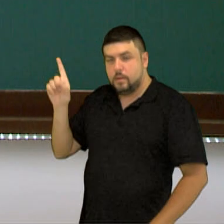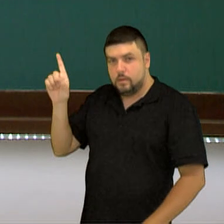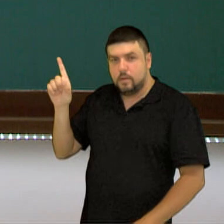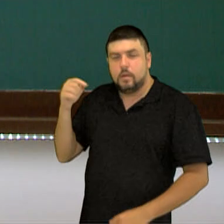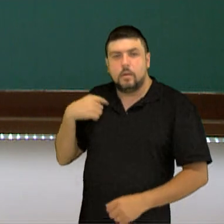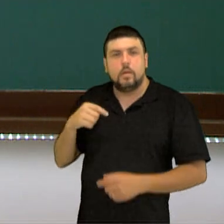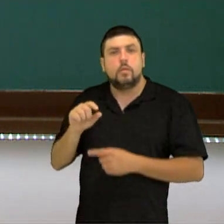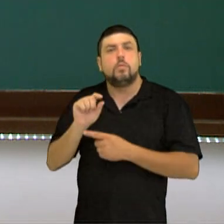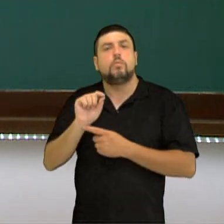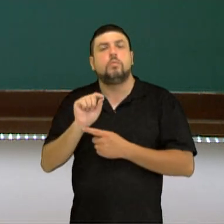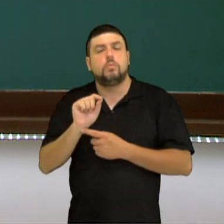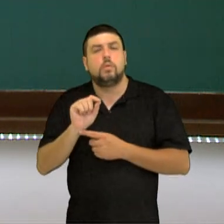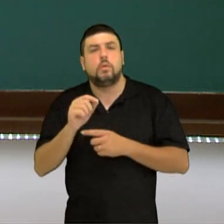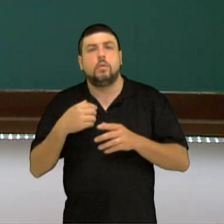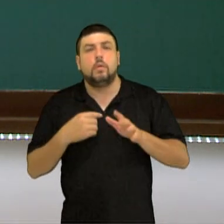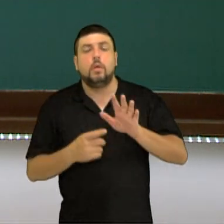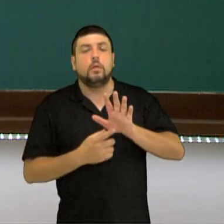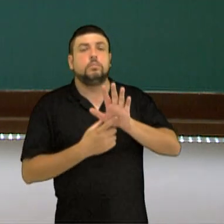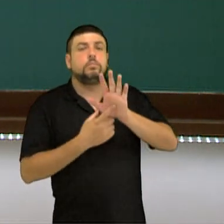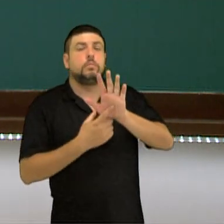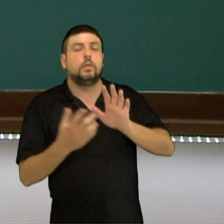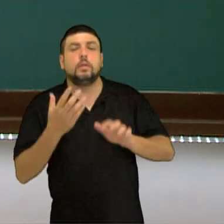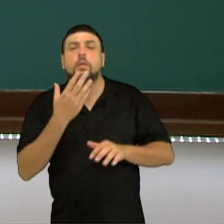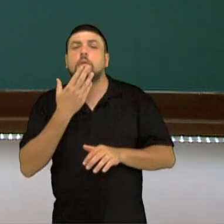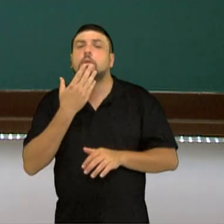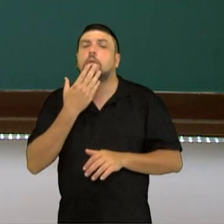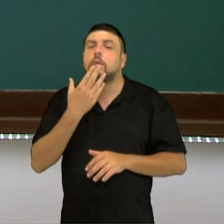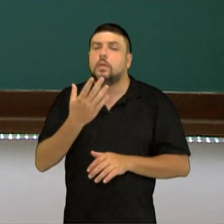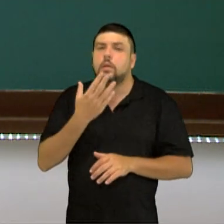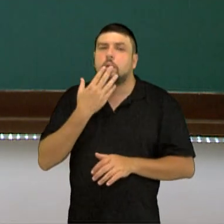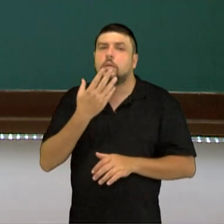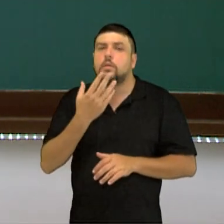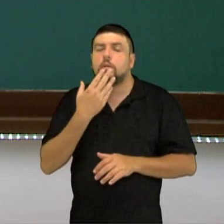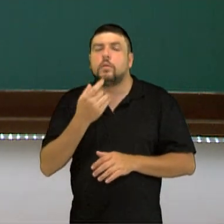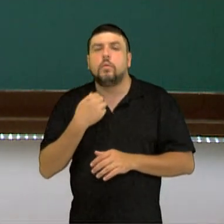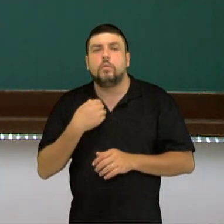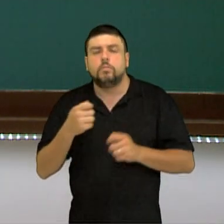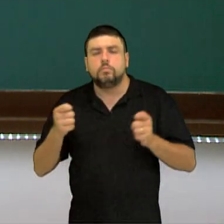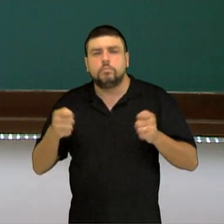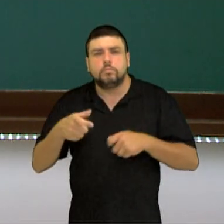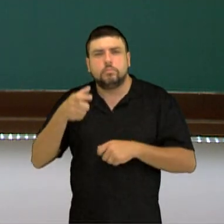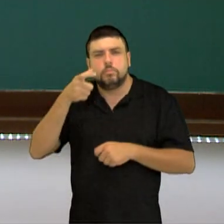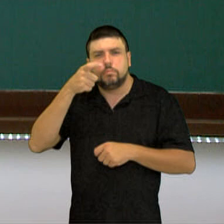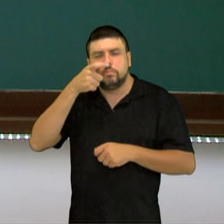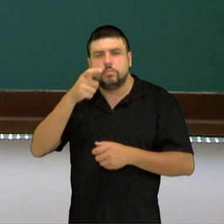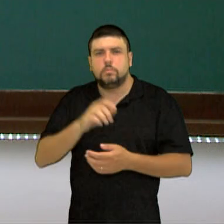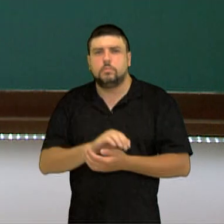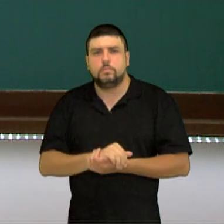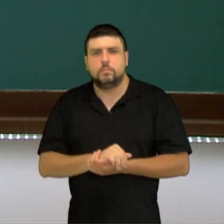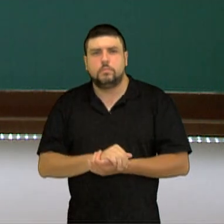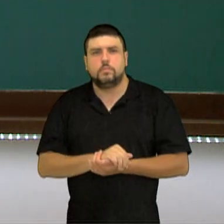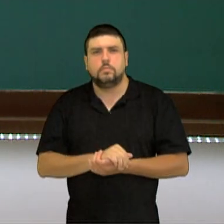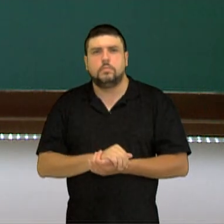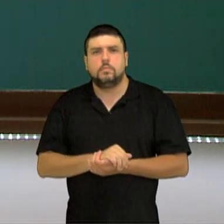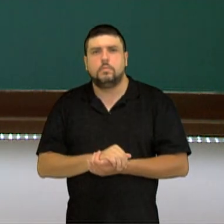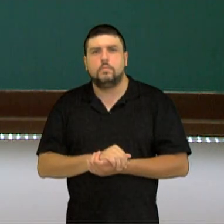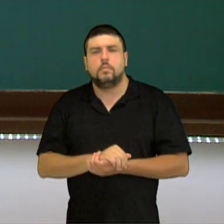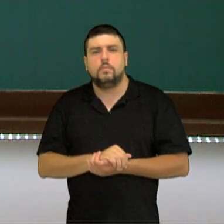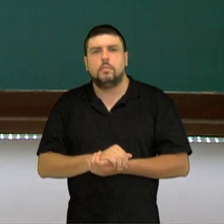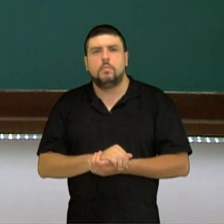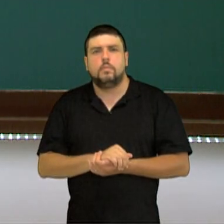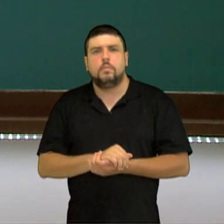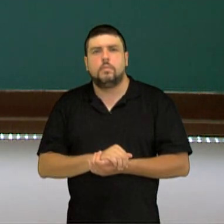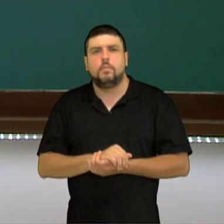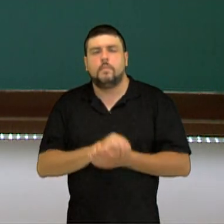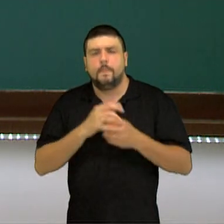né, essas cores para a gente conseguir observar. Observa que